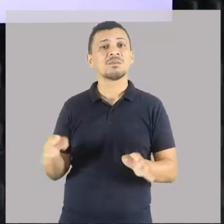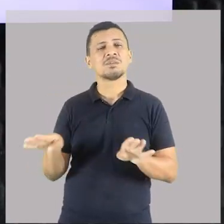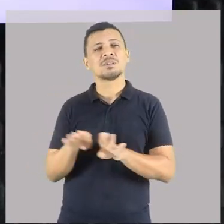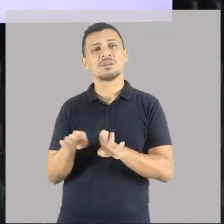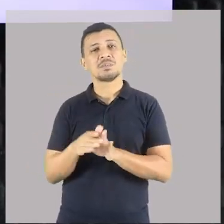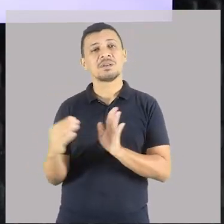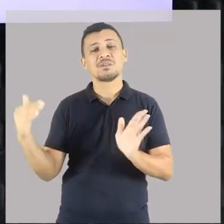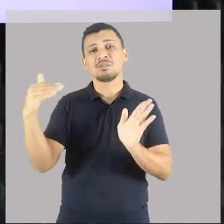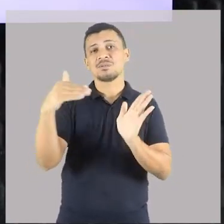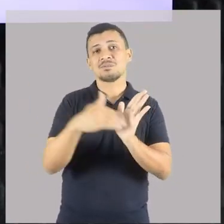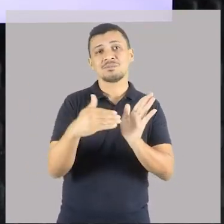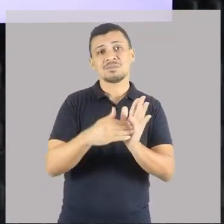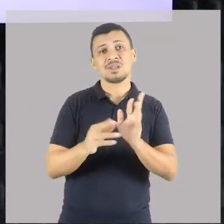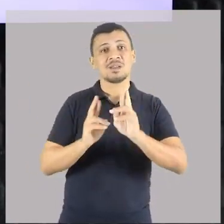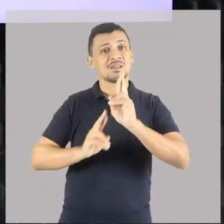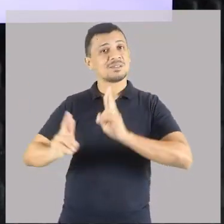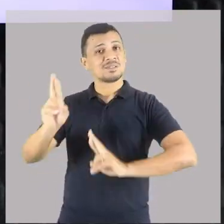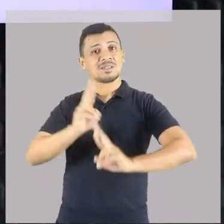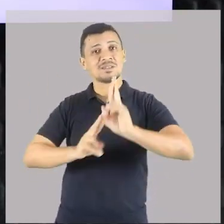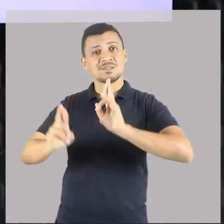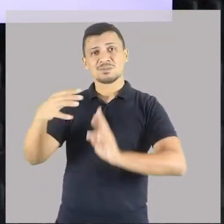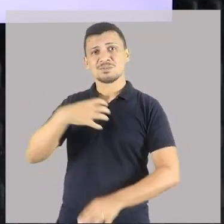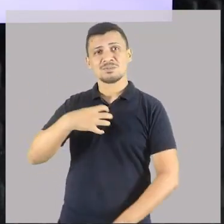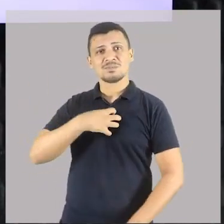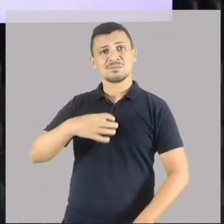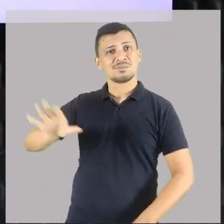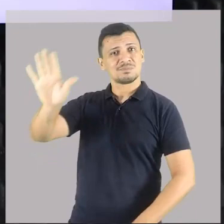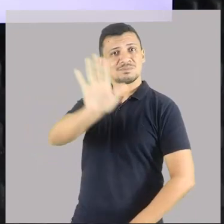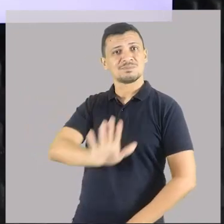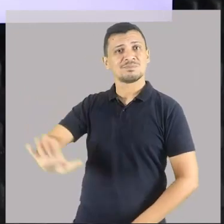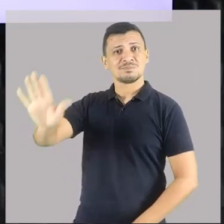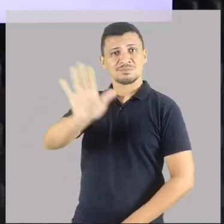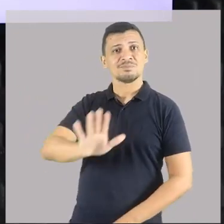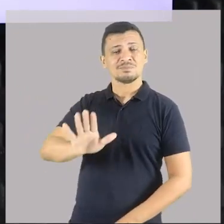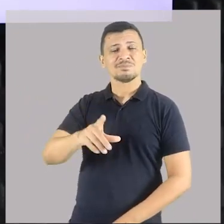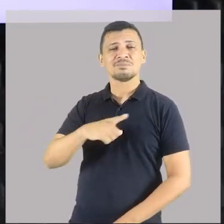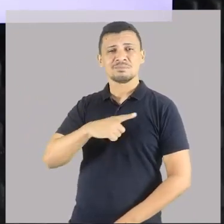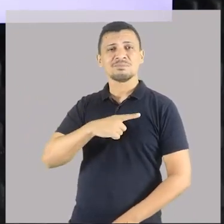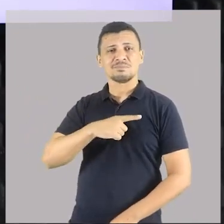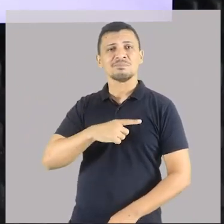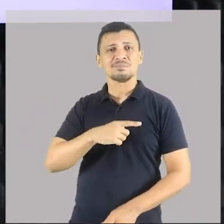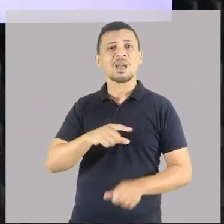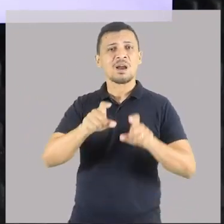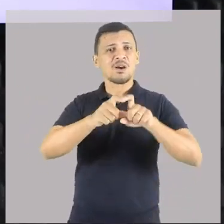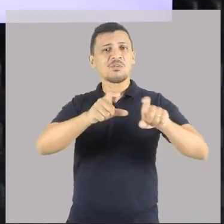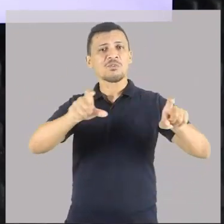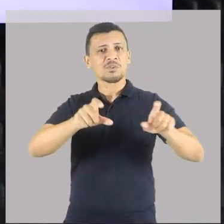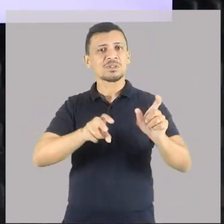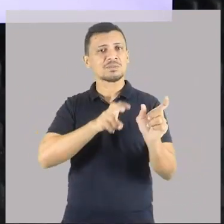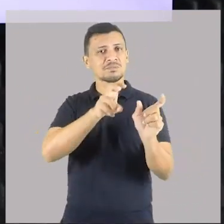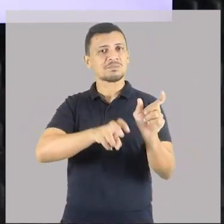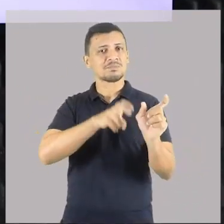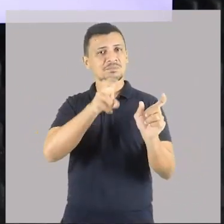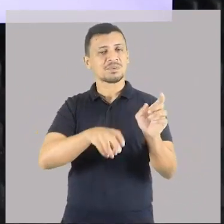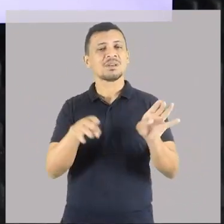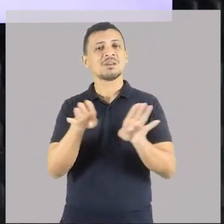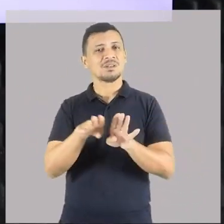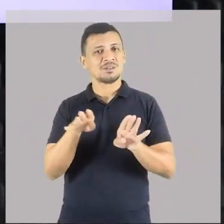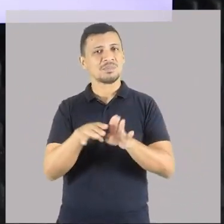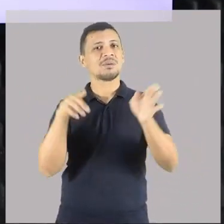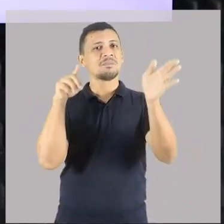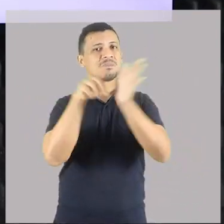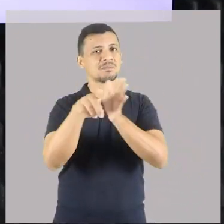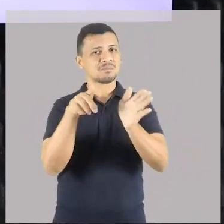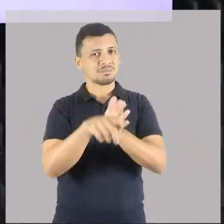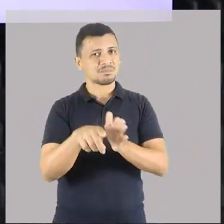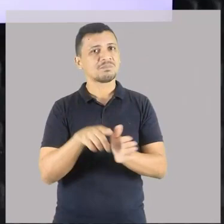finalidade. São essas relações semânticas que as orações adverbiais vão estabelecer. E aqui cai bastante isso em termos